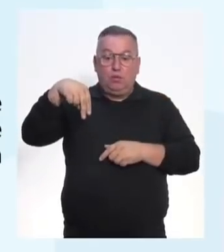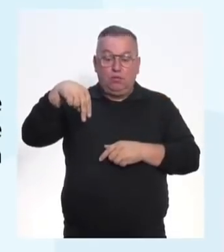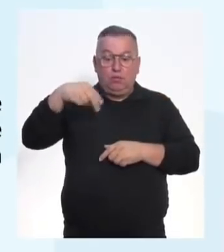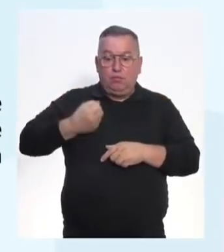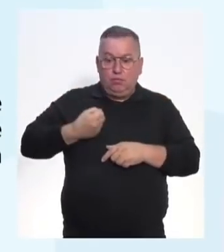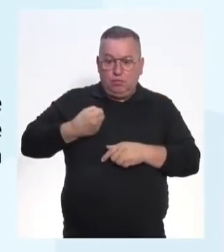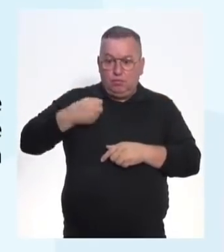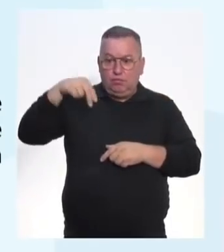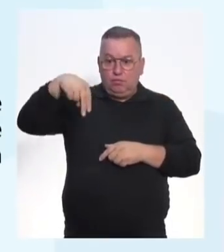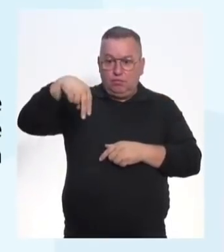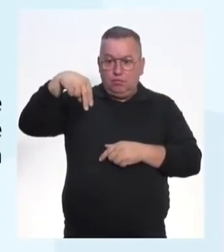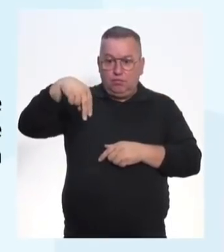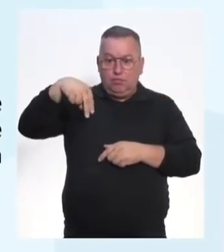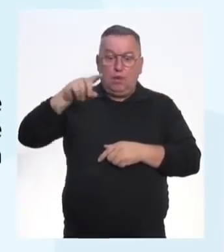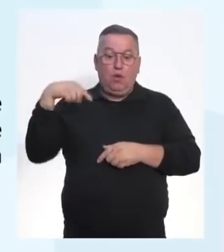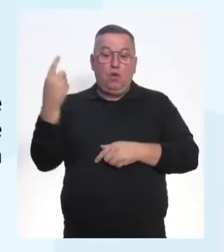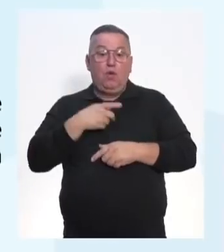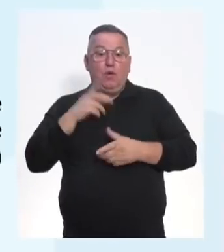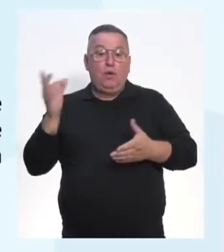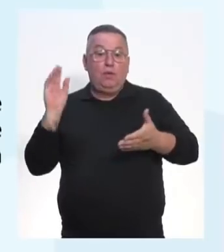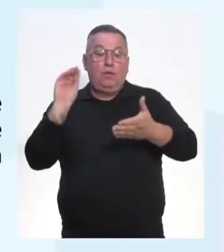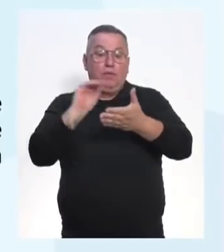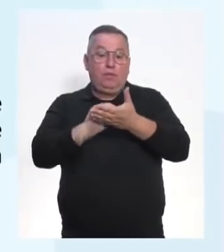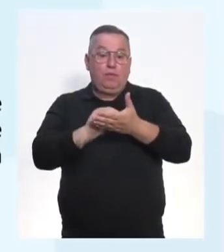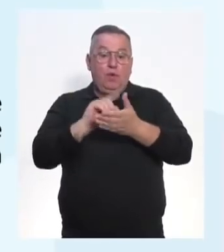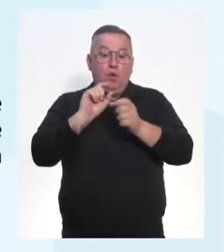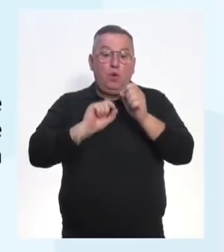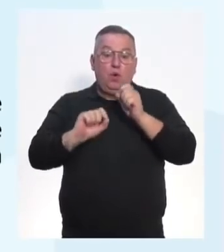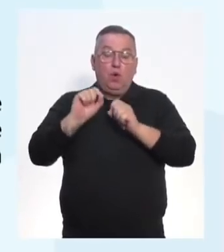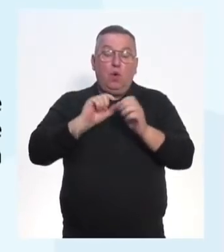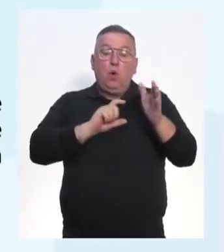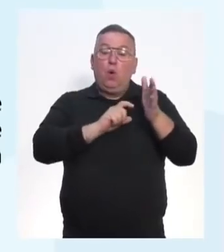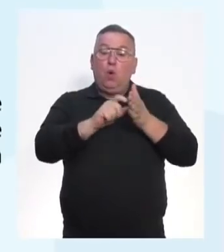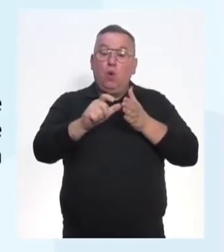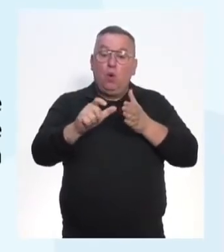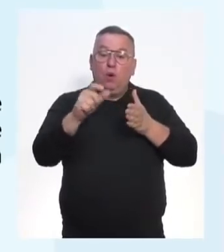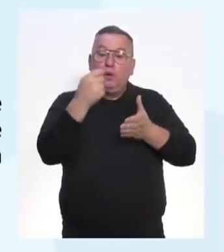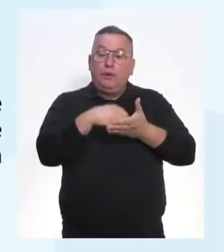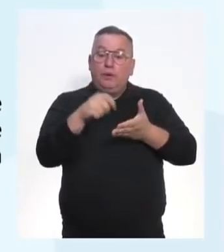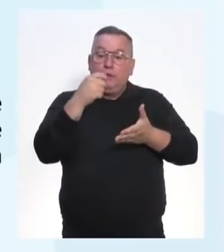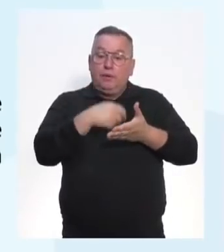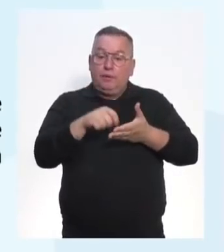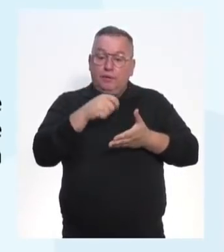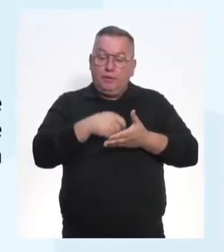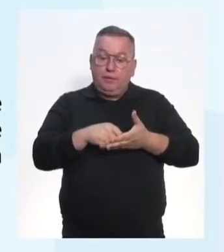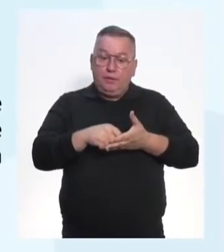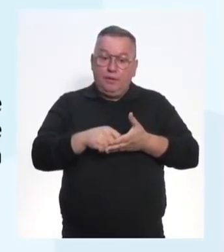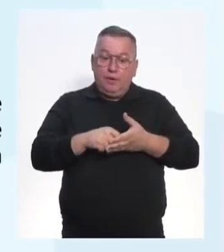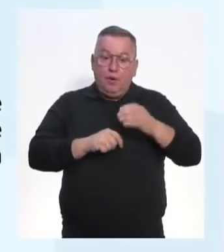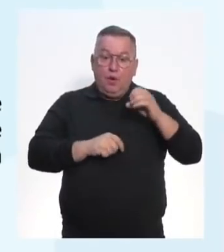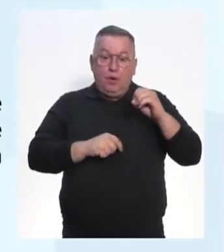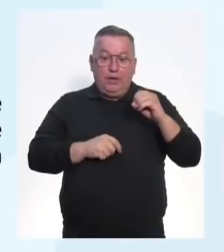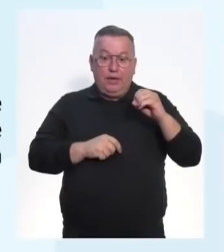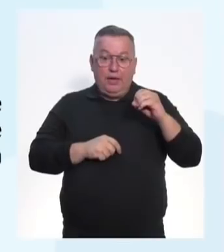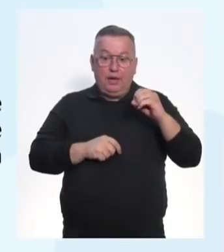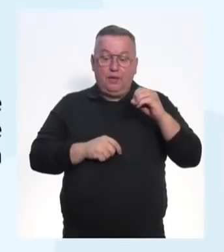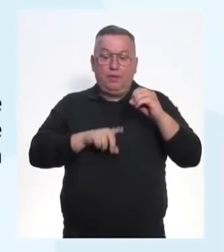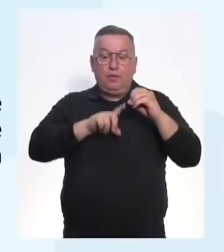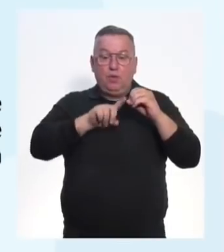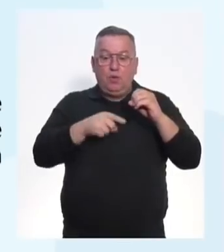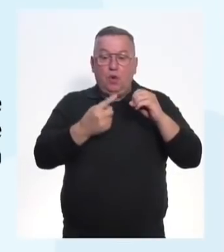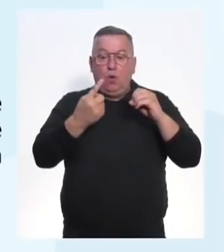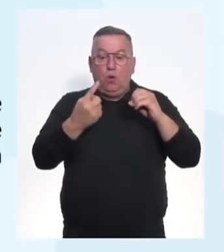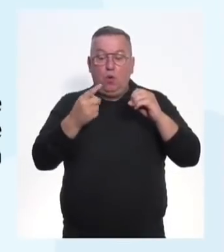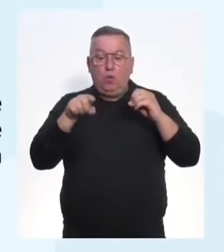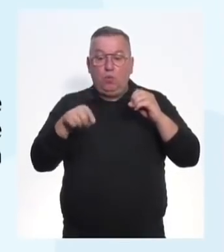números naturais, nós acrescentamos o conceito, né, da escrita, no caso aí, do zero, né? Então, a questão